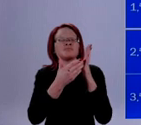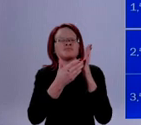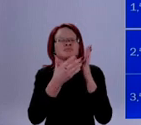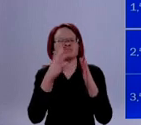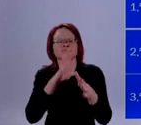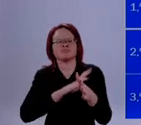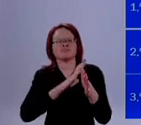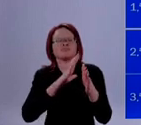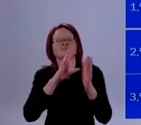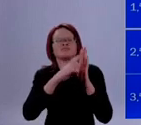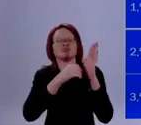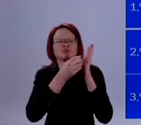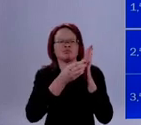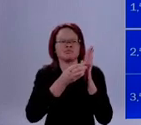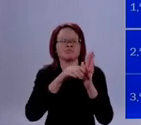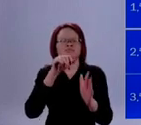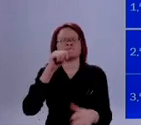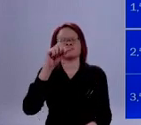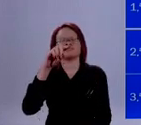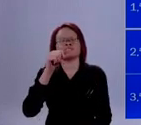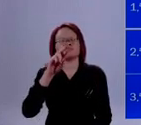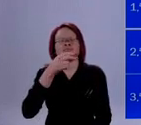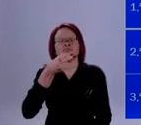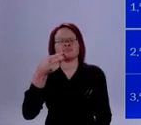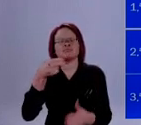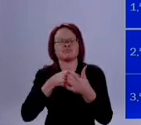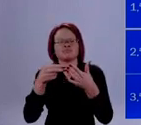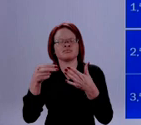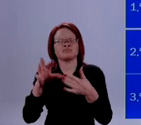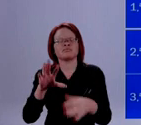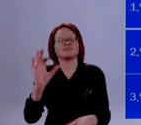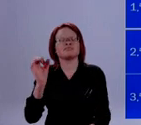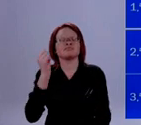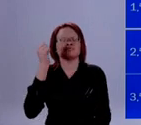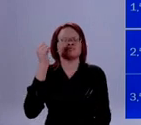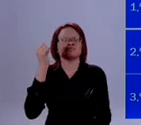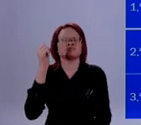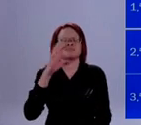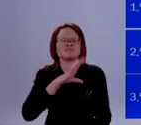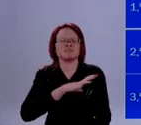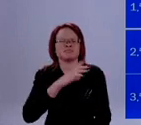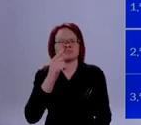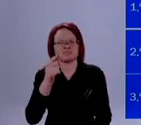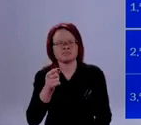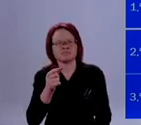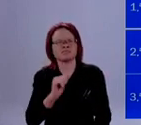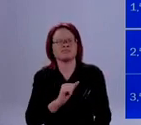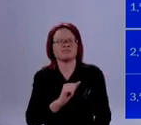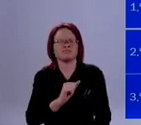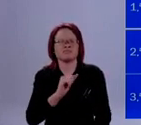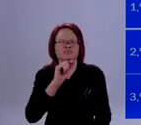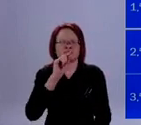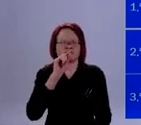temos aqui na tabela os pronomes possessivos aqui temos o pronome